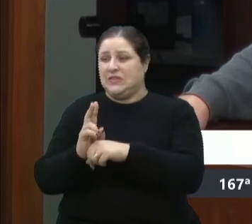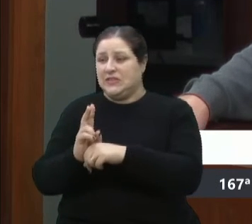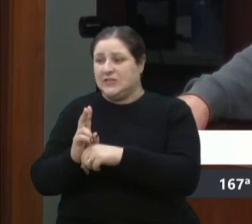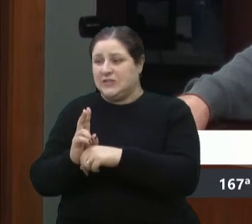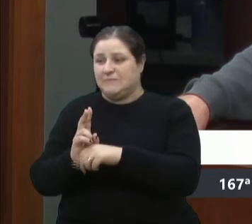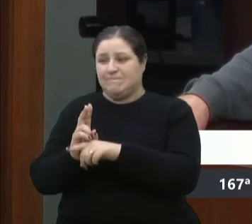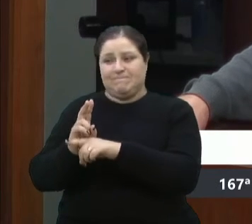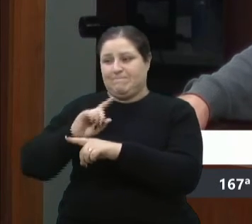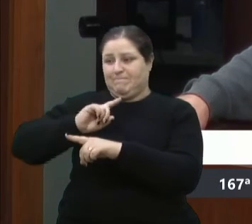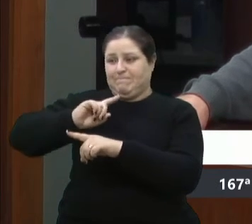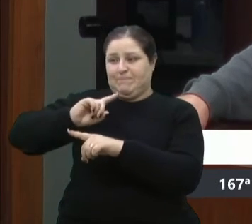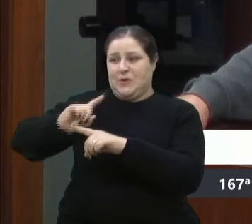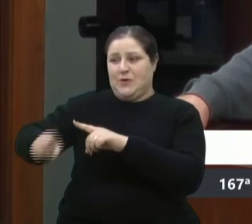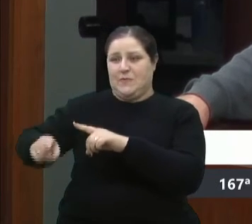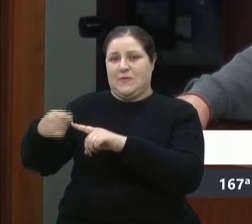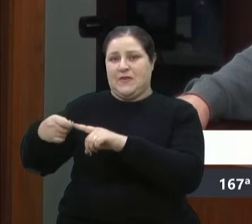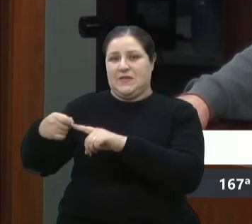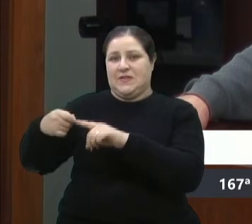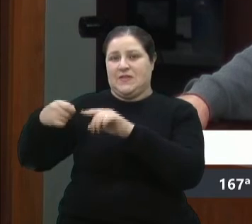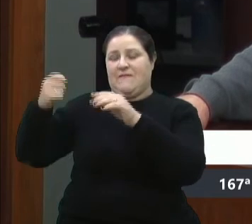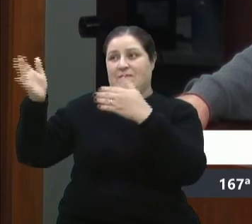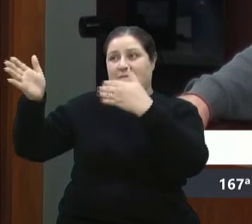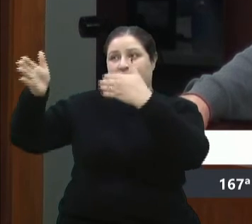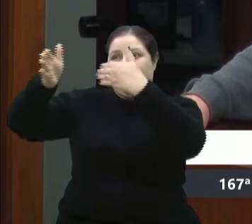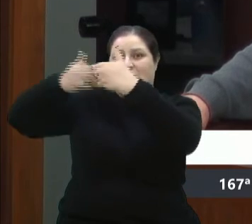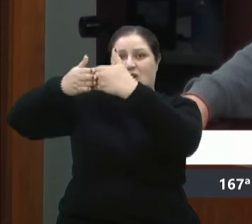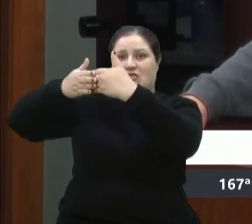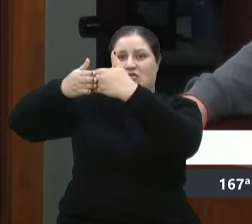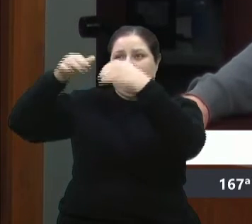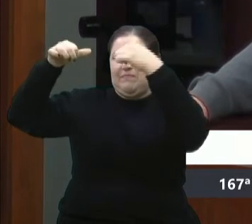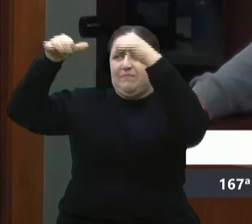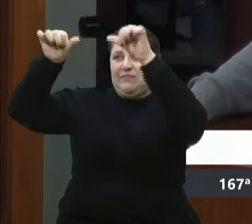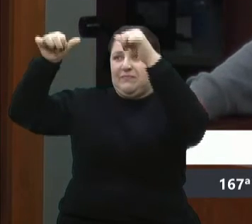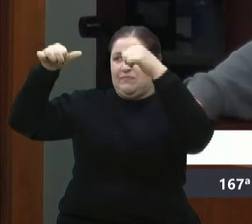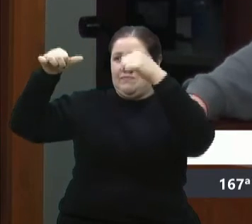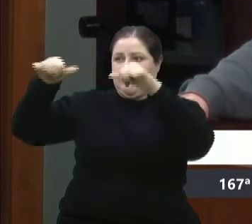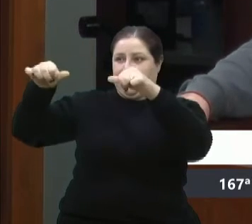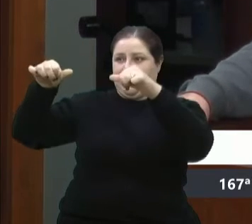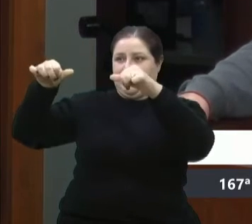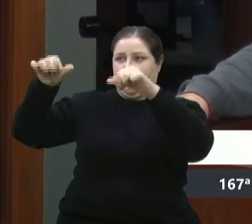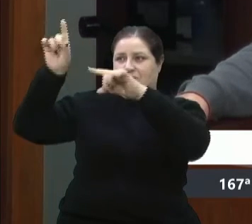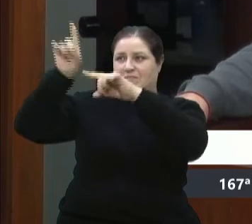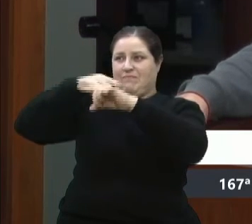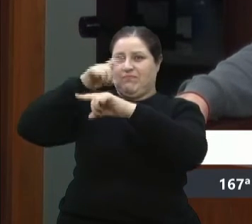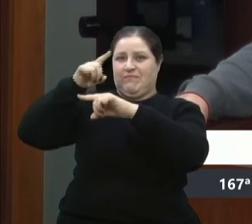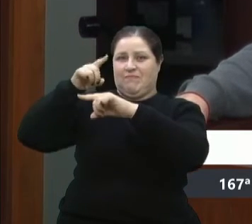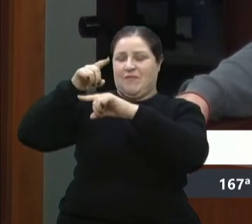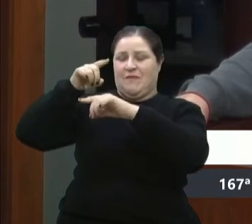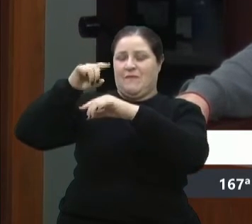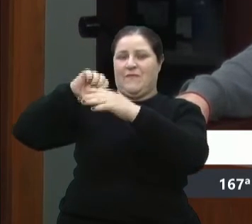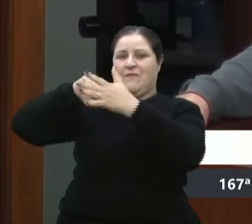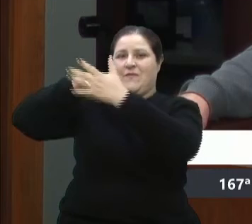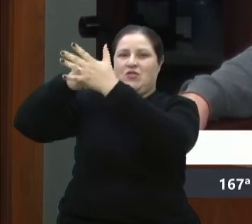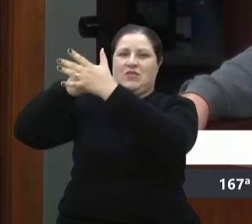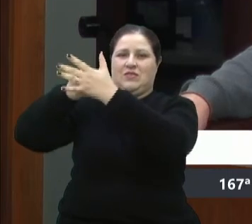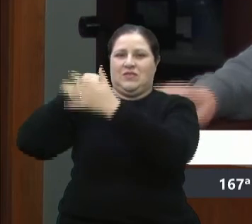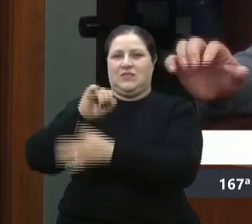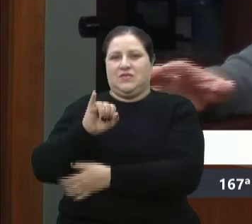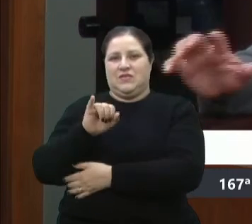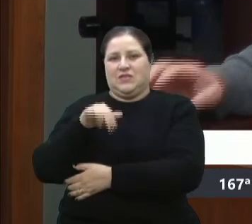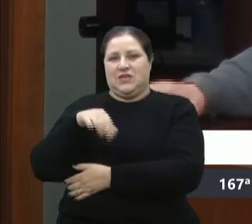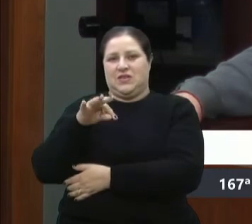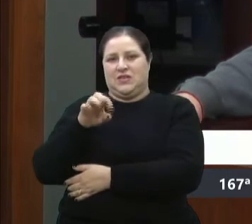de muitas dificuldades. Mas, além disso, também continuou ontem, segunda-feira, né?